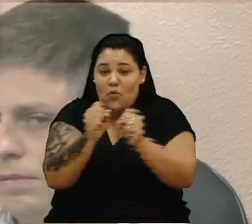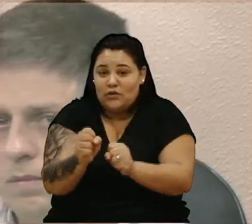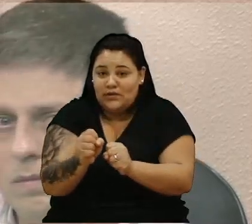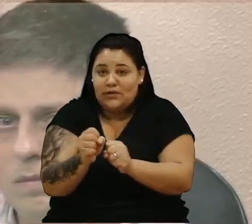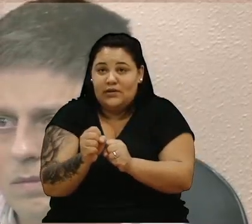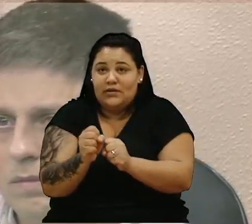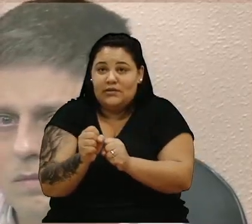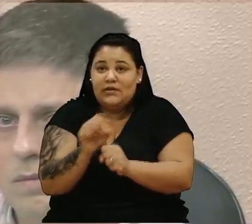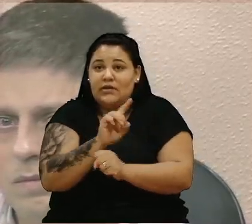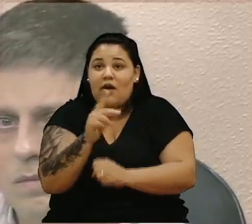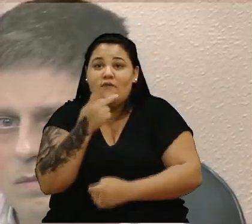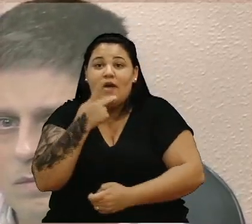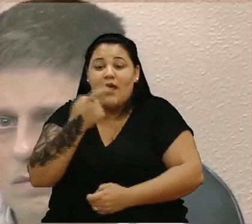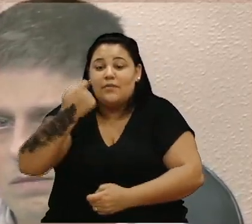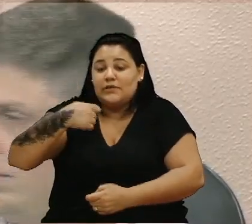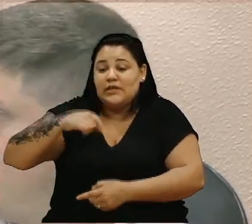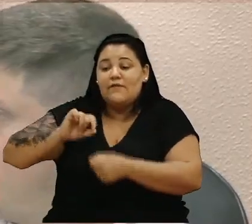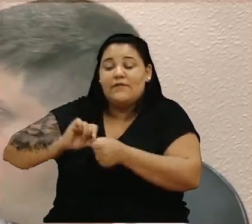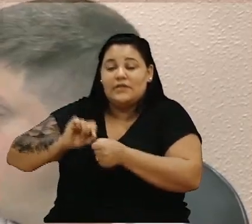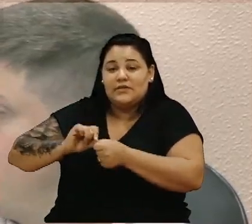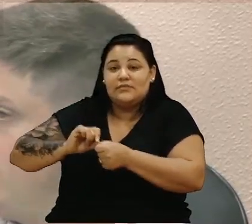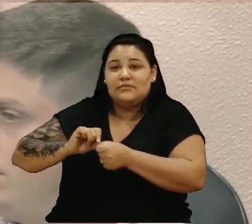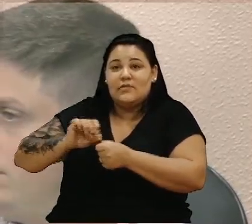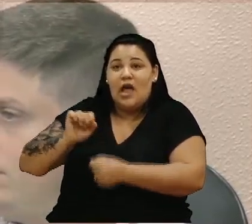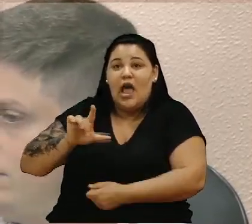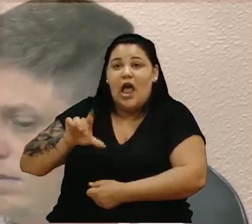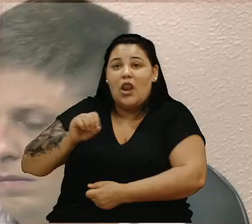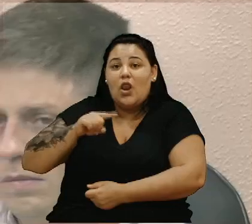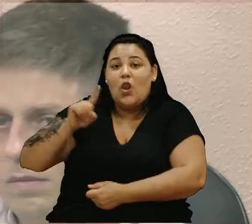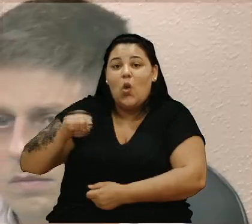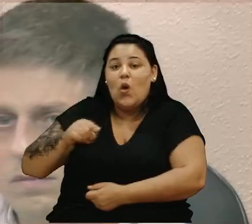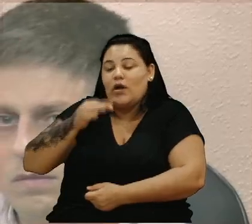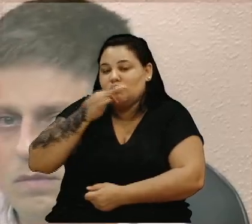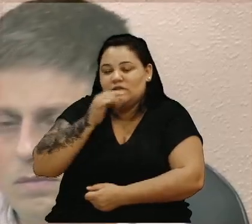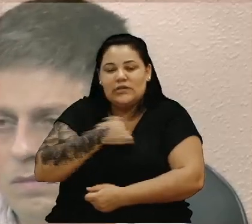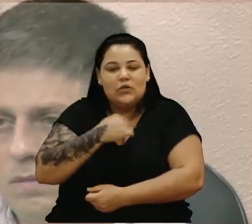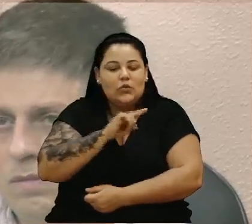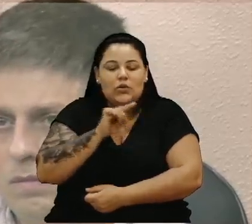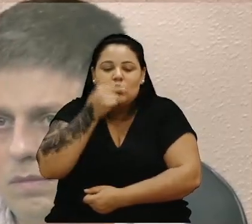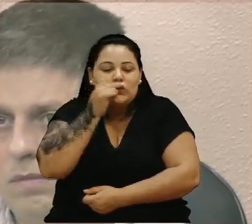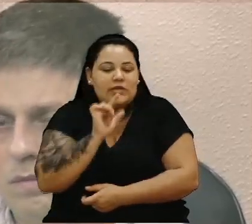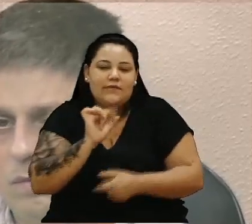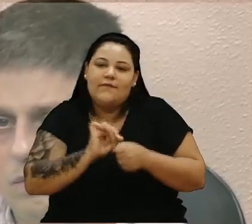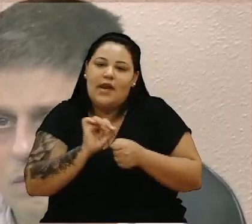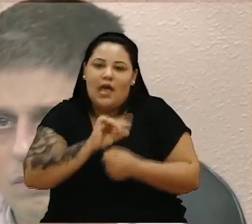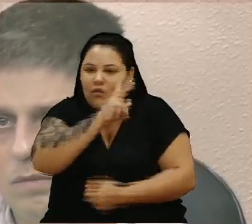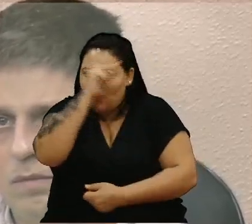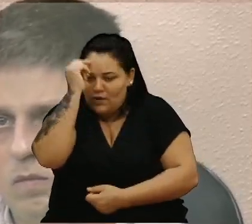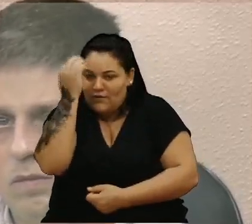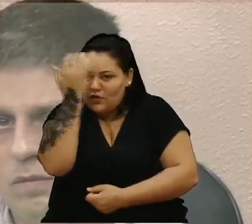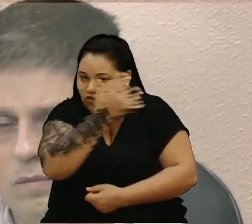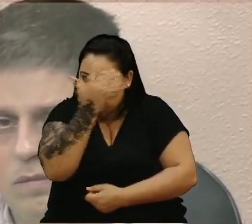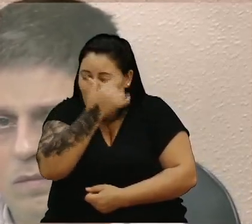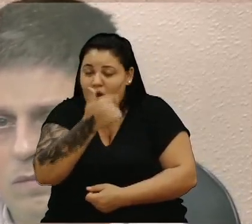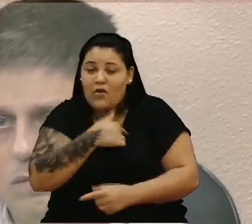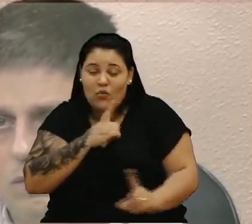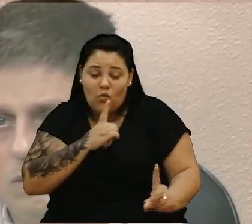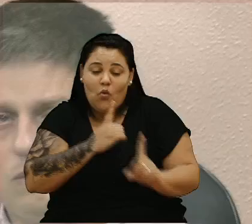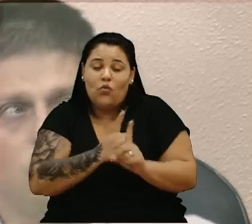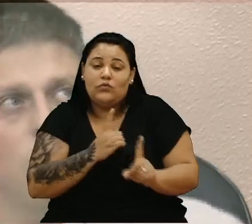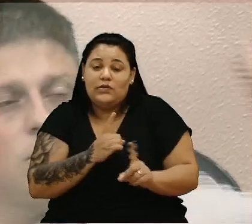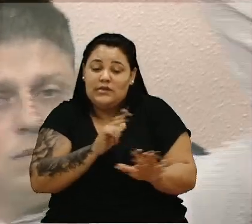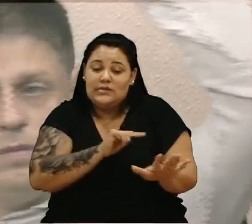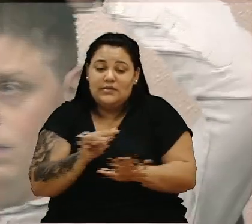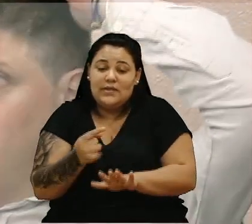tenha que fazer um alô Caxias. Então, eu não consegui falar com o prefeito Adiló. Encontrei com o prefeito semana passada na Festa